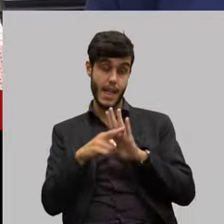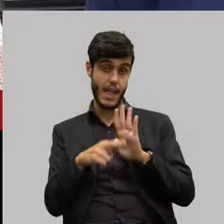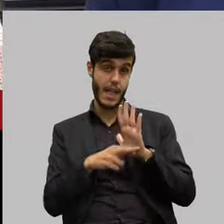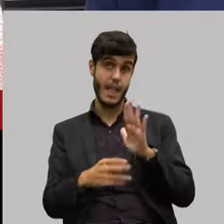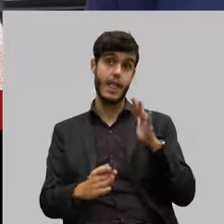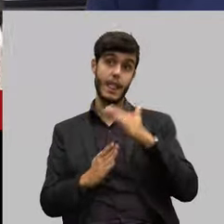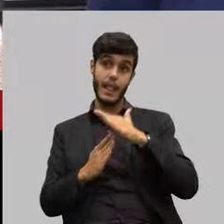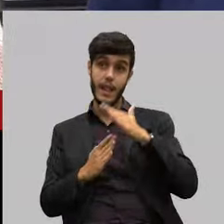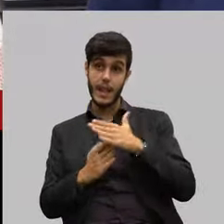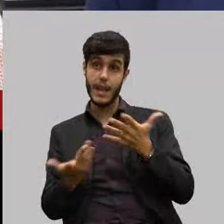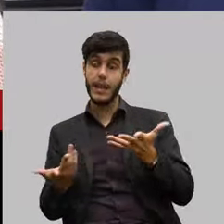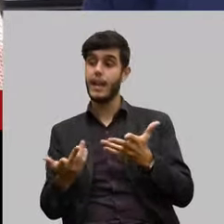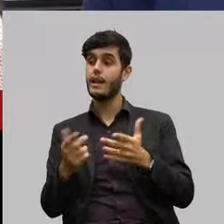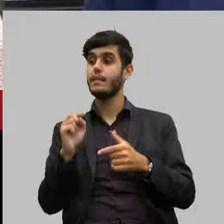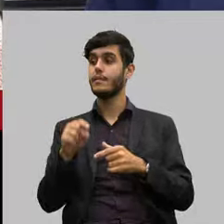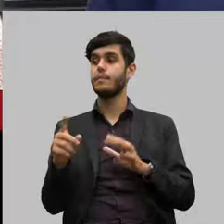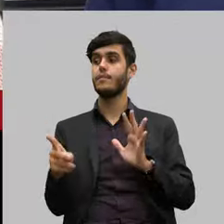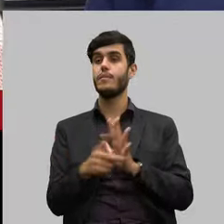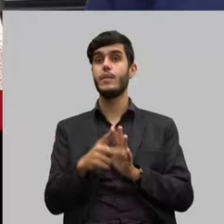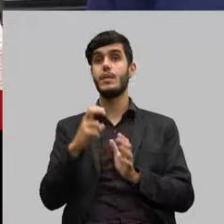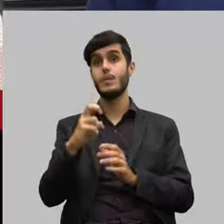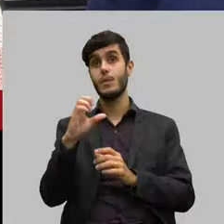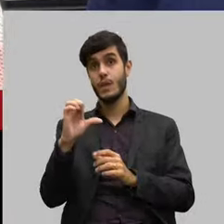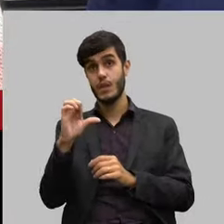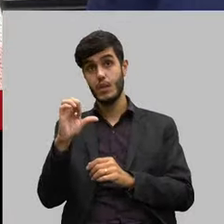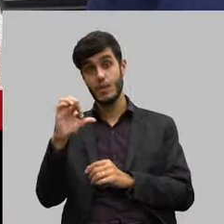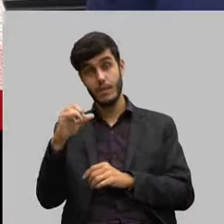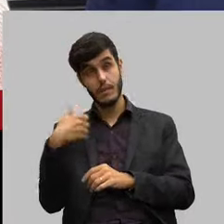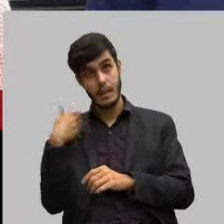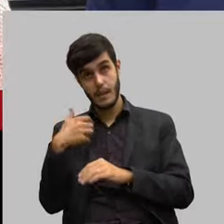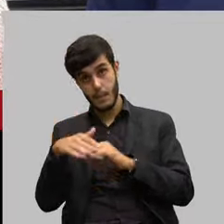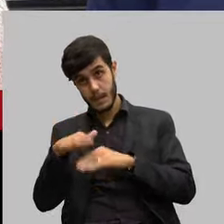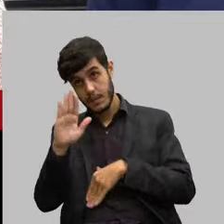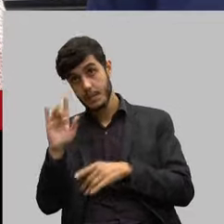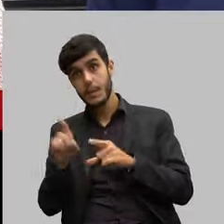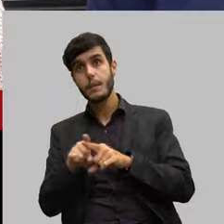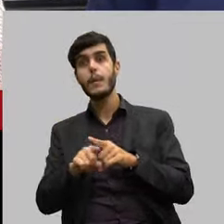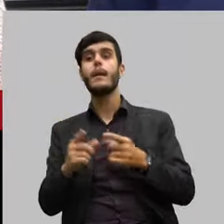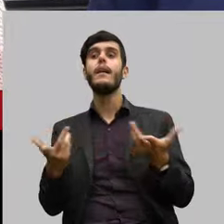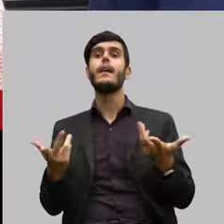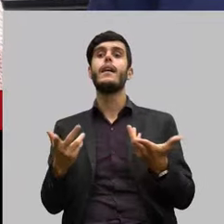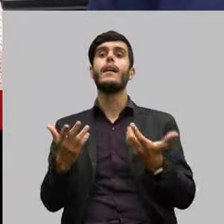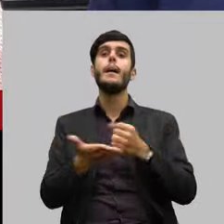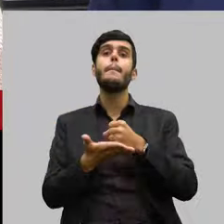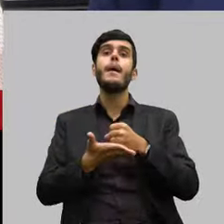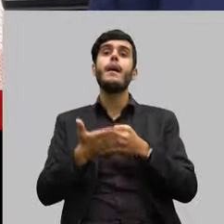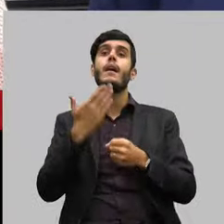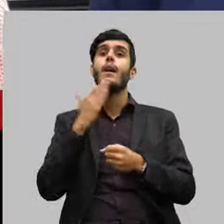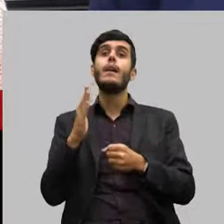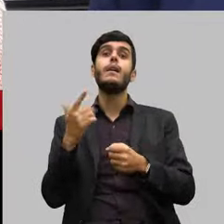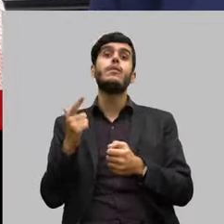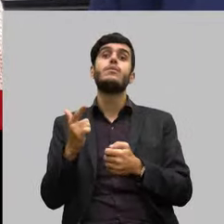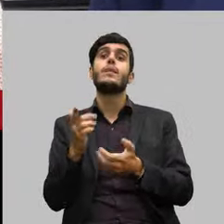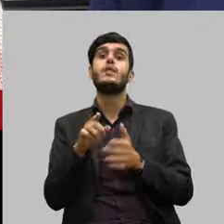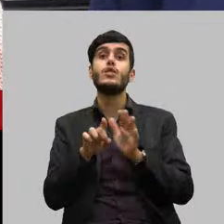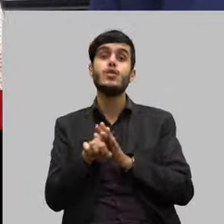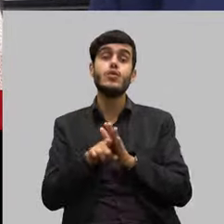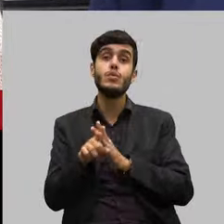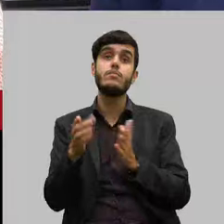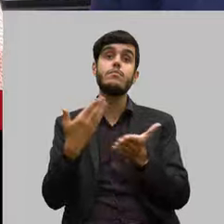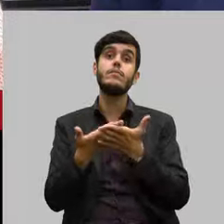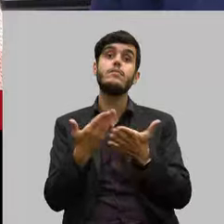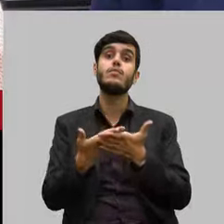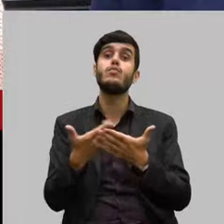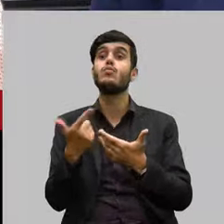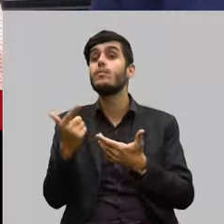criando alíquota de 59 anos eu já disse com baseado em qu não sei não tem estudo então